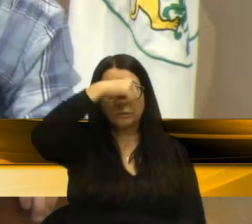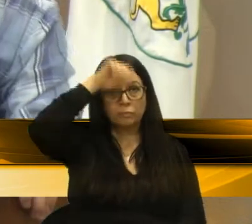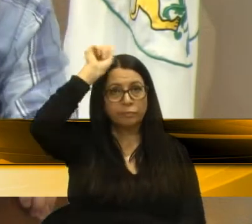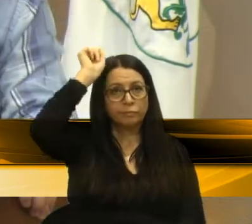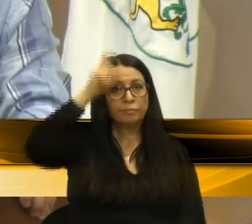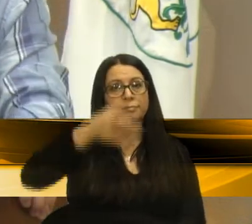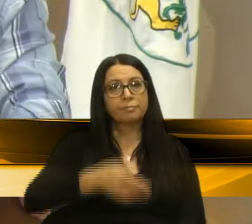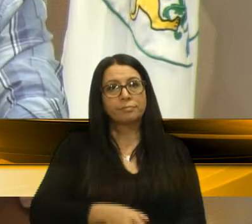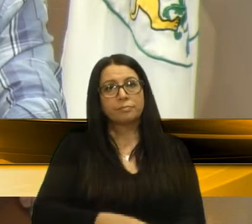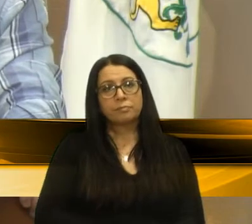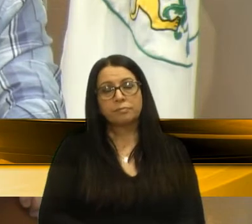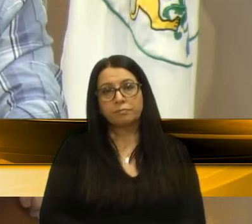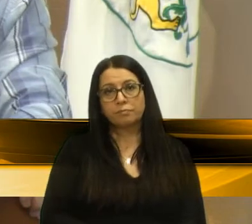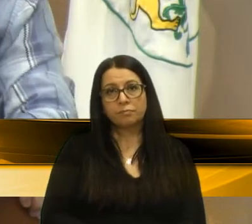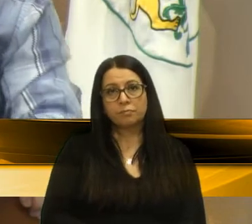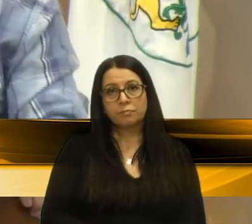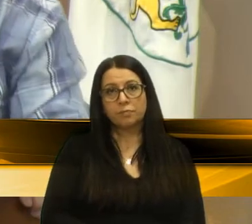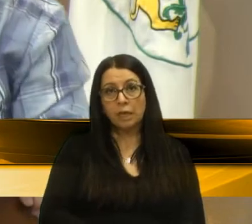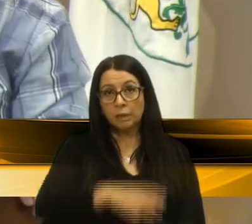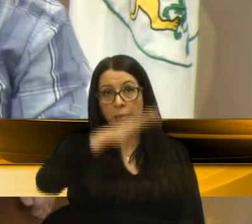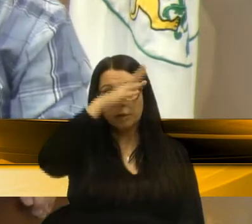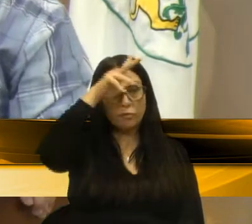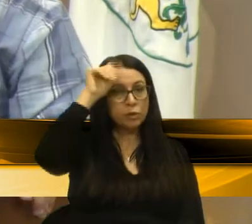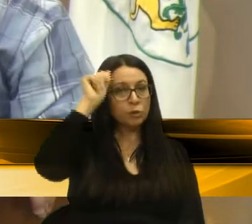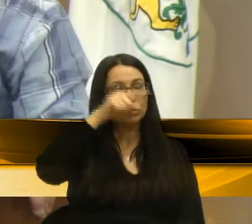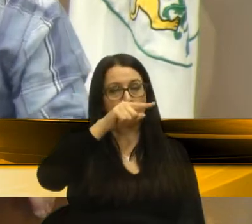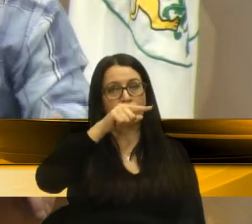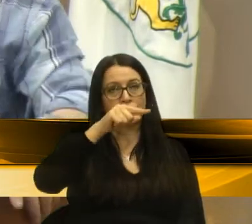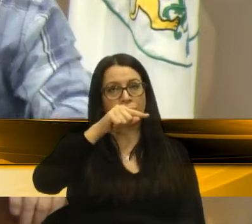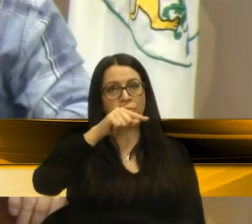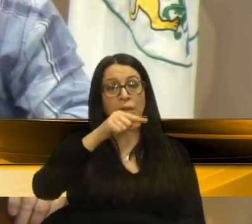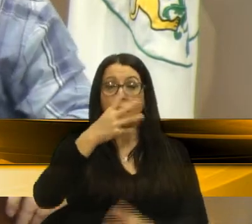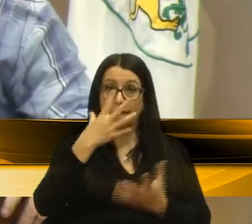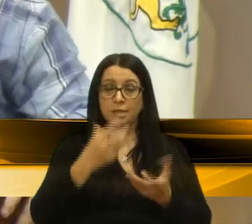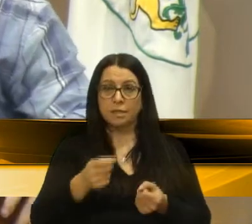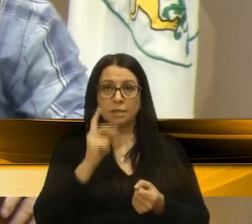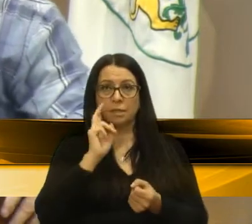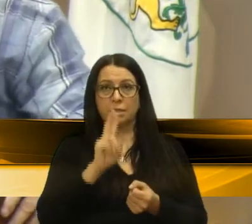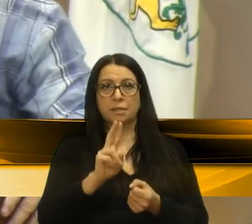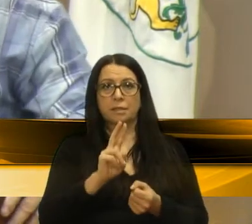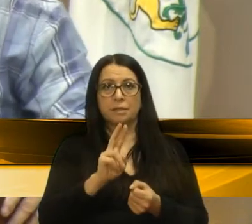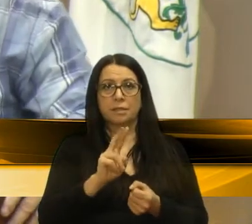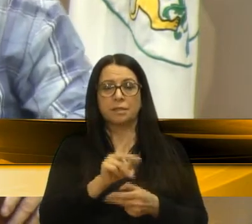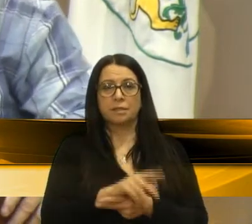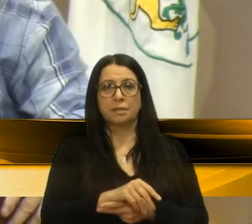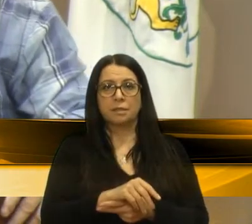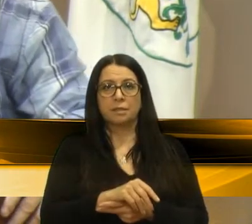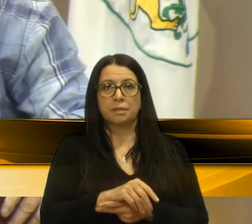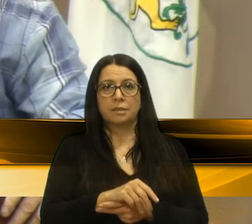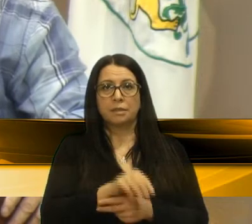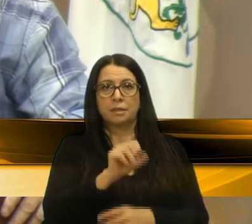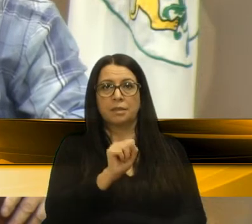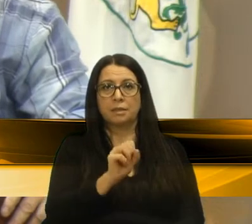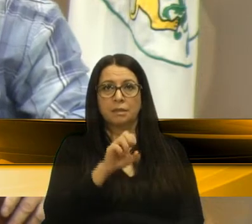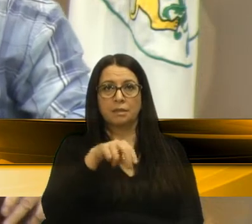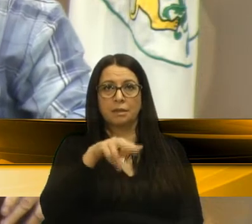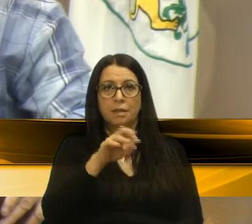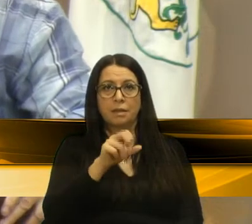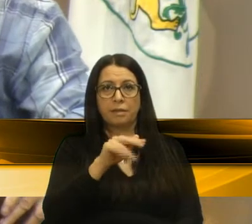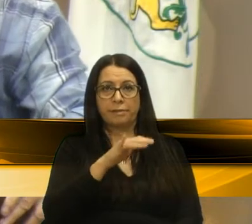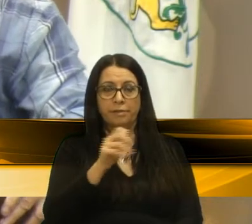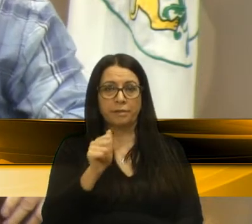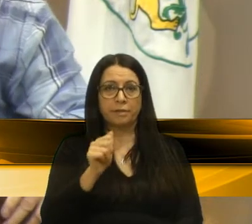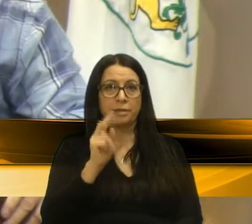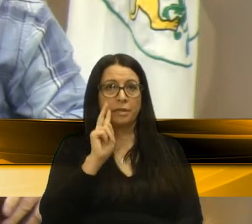ocs o executivo mesmo admite que houve uma sentença né aonde foram